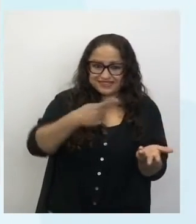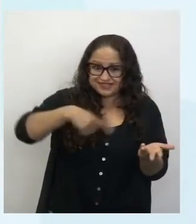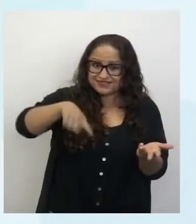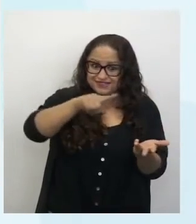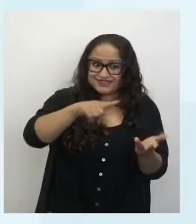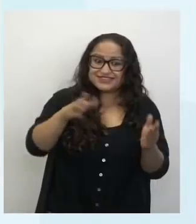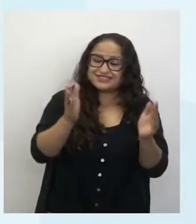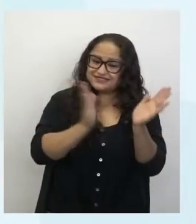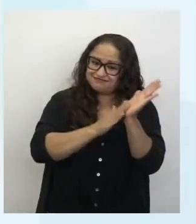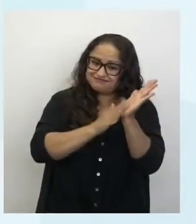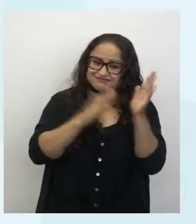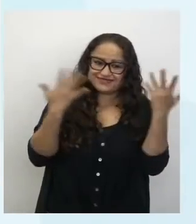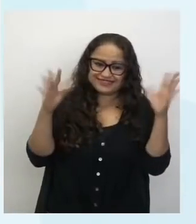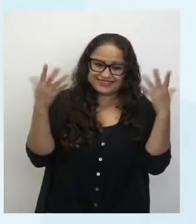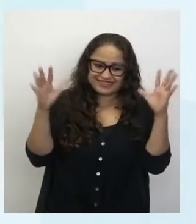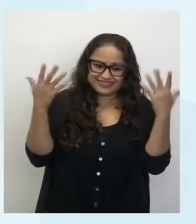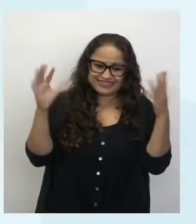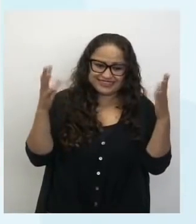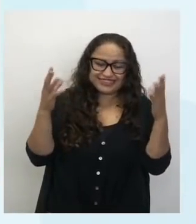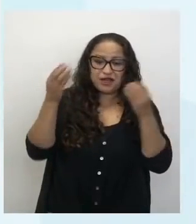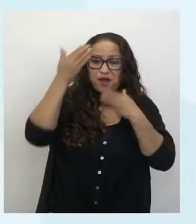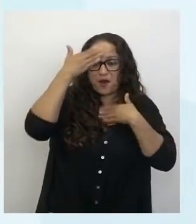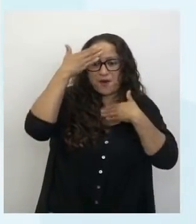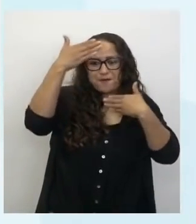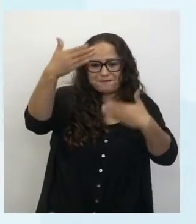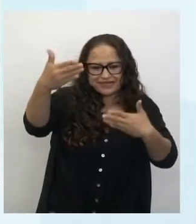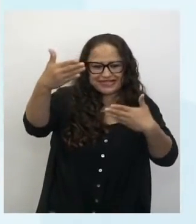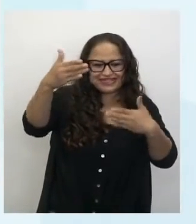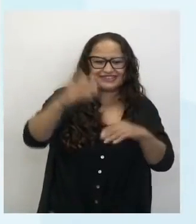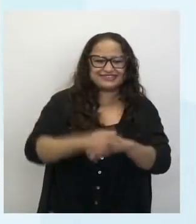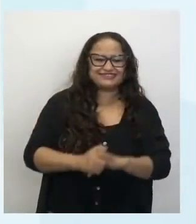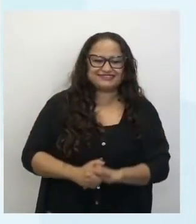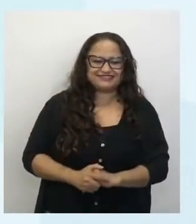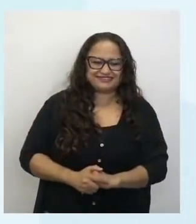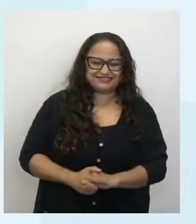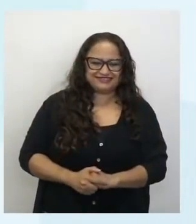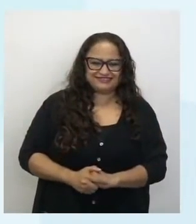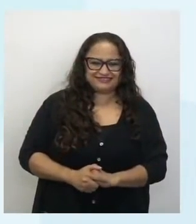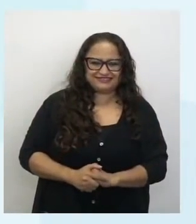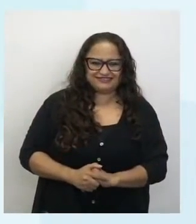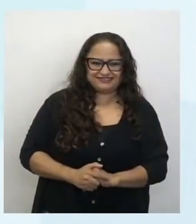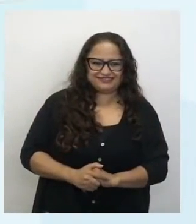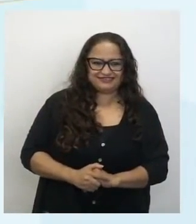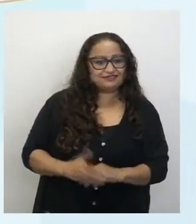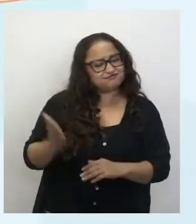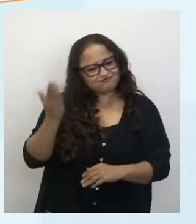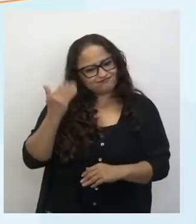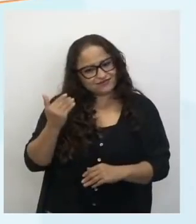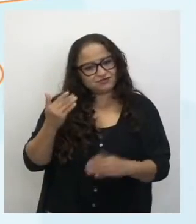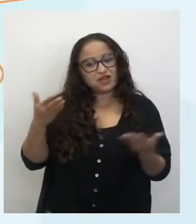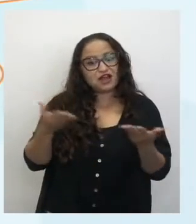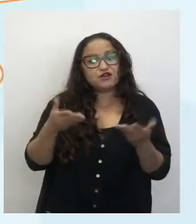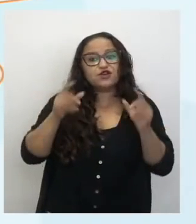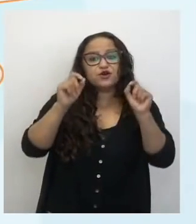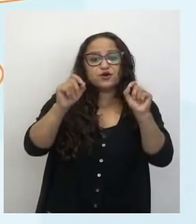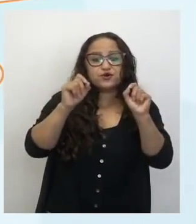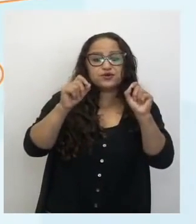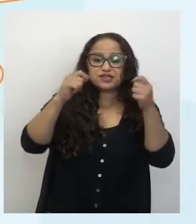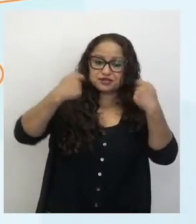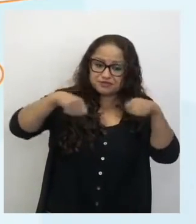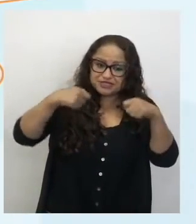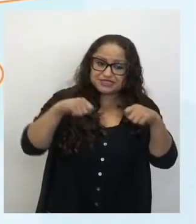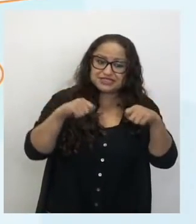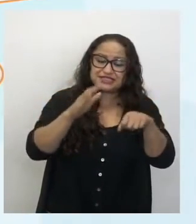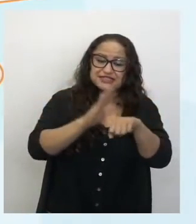também. Obrigada, viu? Ele é da escola Manuel Ferraz. Obrigada, Gustavo. Vamos lá? Ó, o que a gente precisa